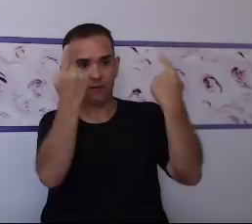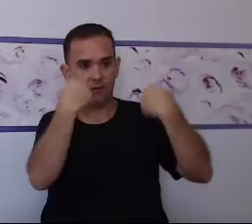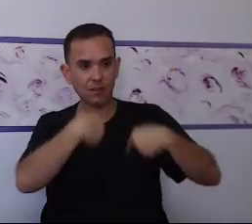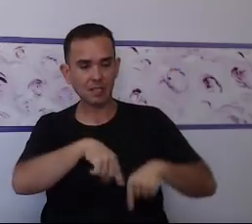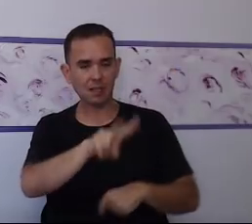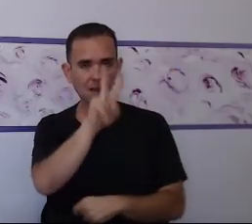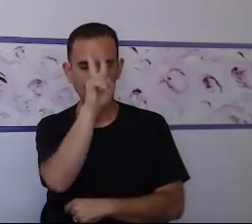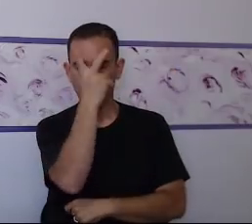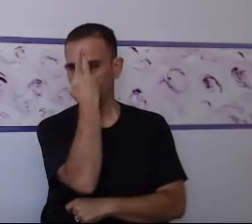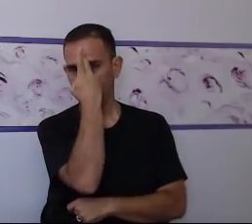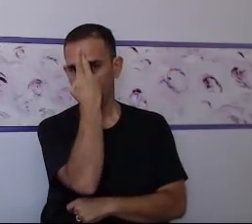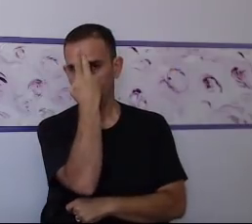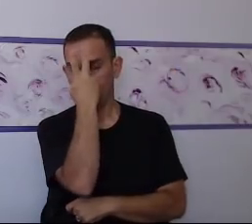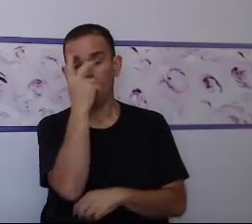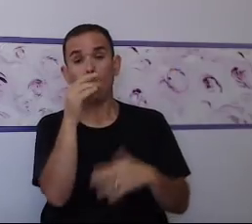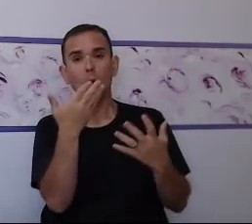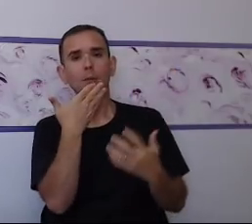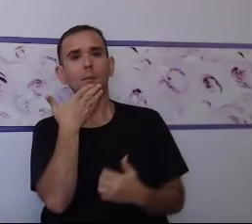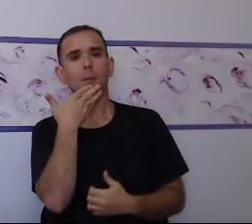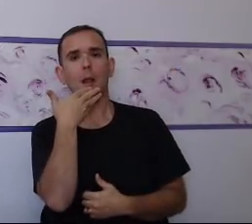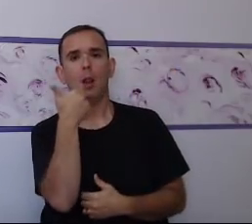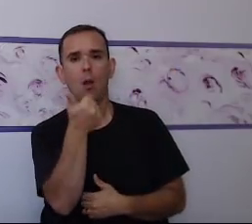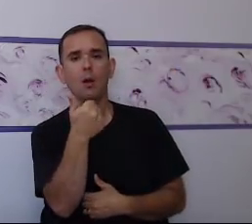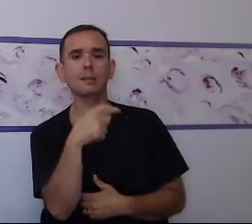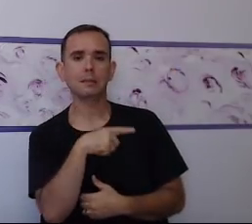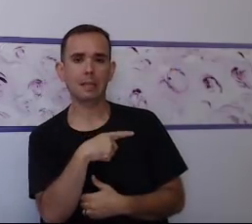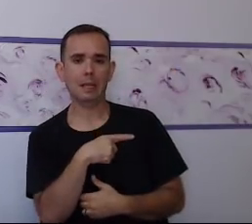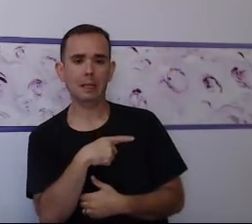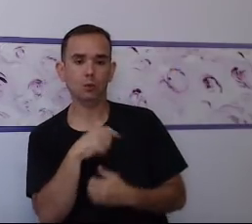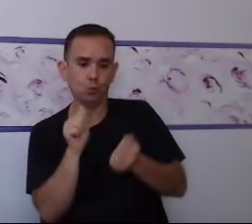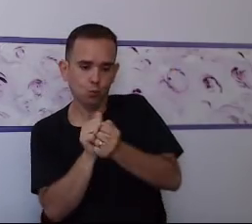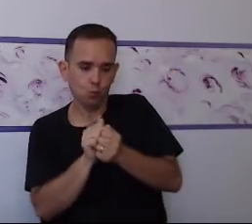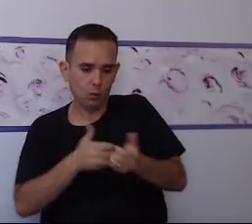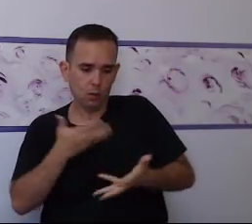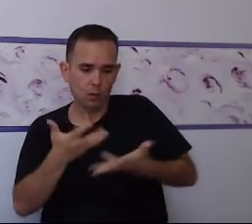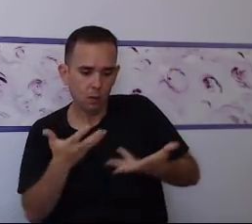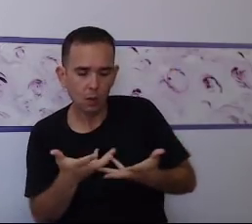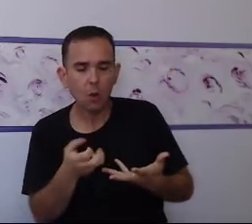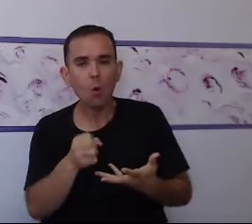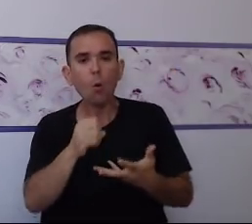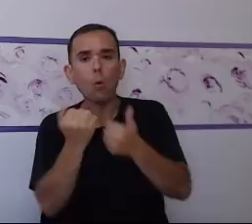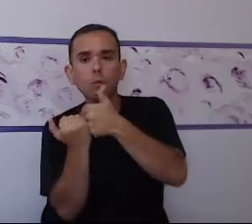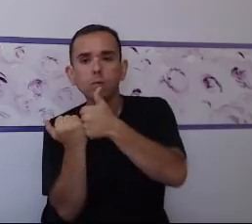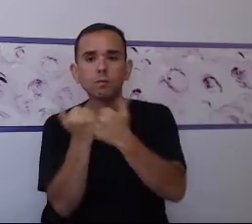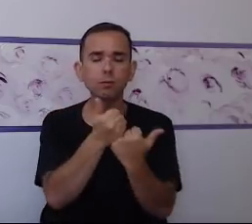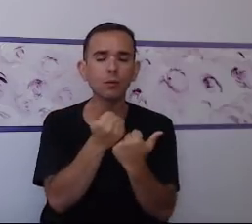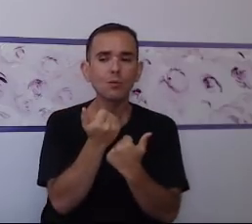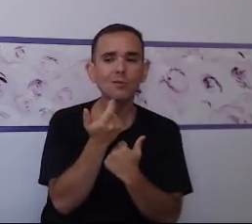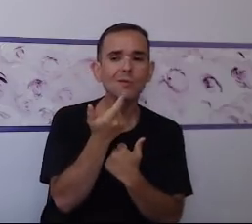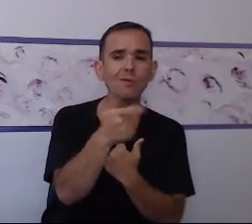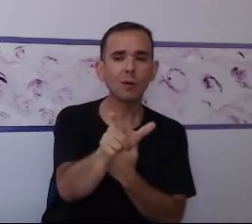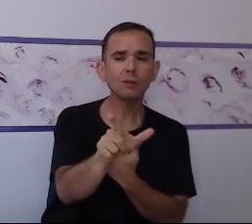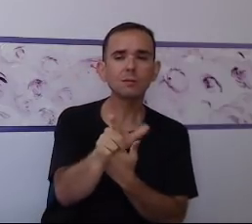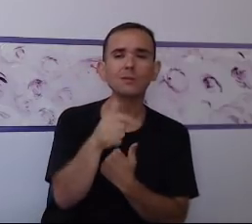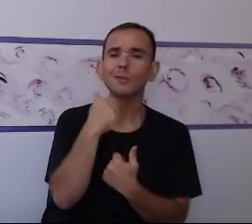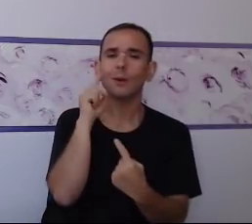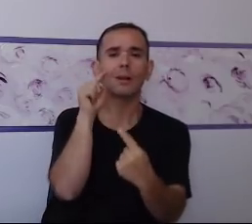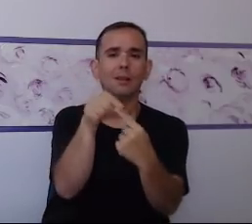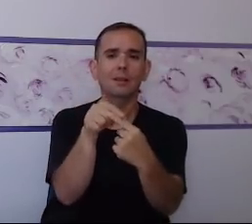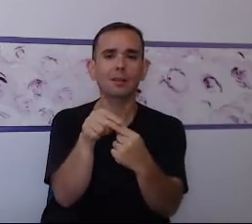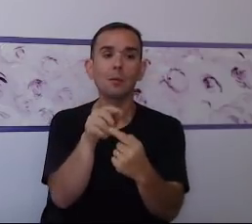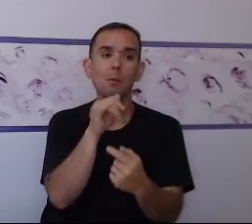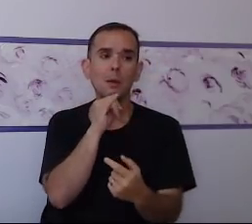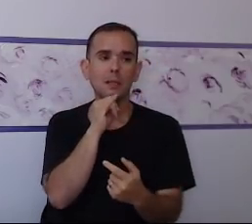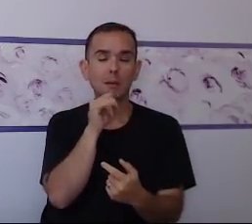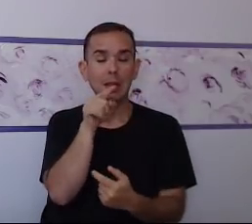recuperável, quando permite a melhora diante desse tratamento ou a suplência por outras áreas não atingidas. Vamos supor